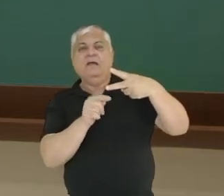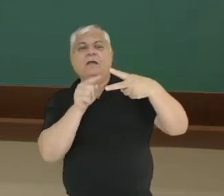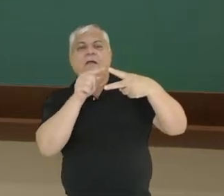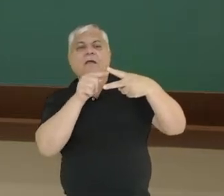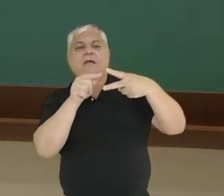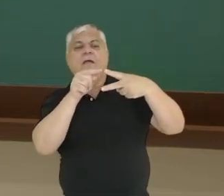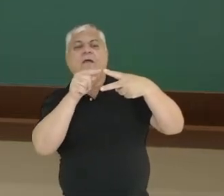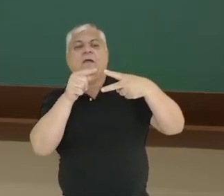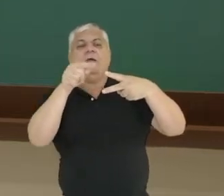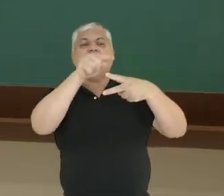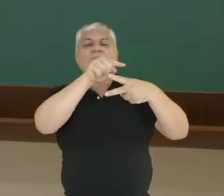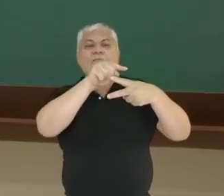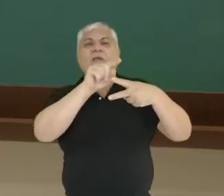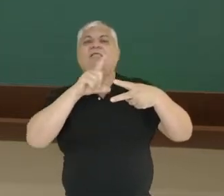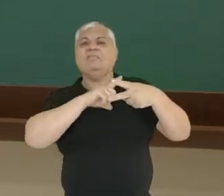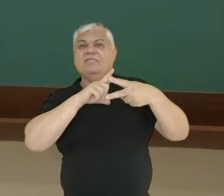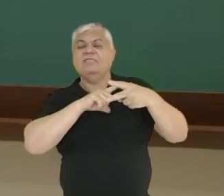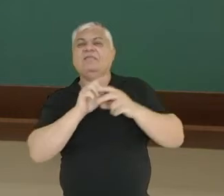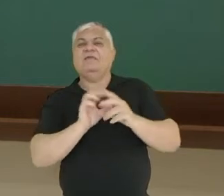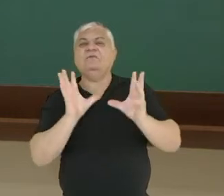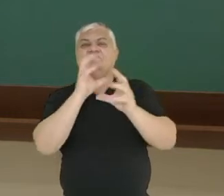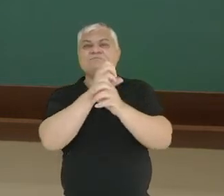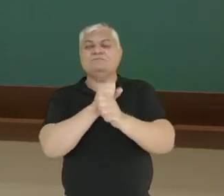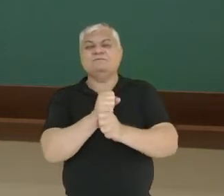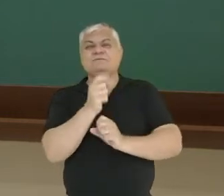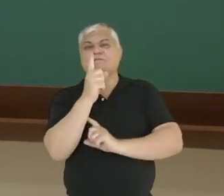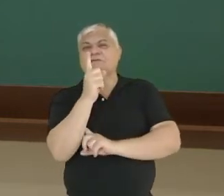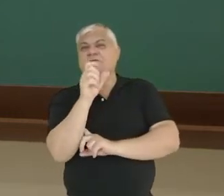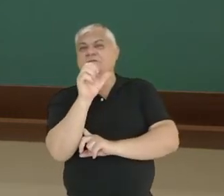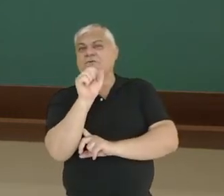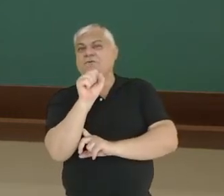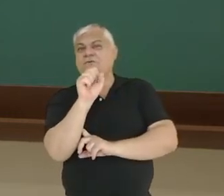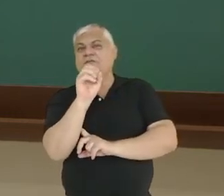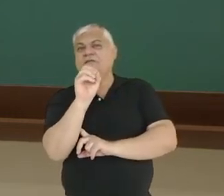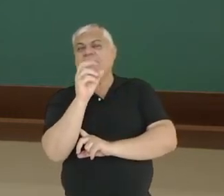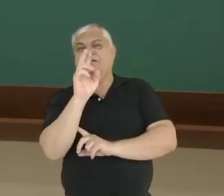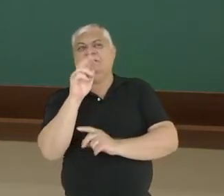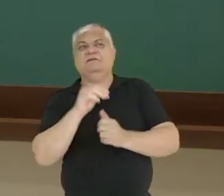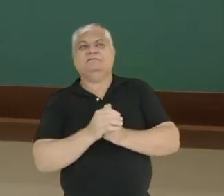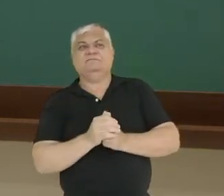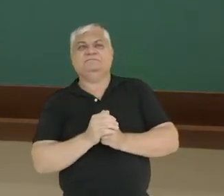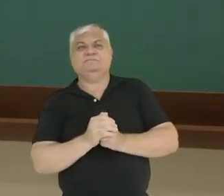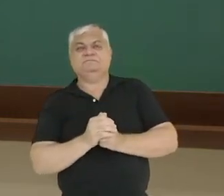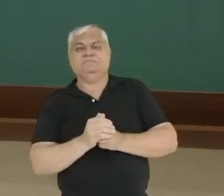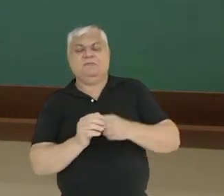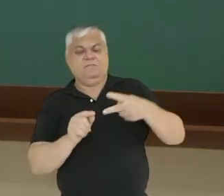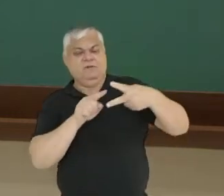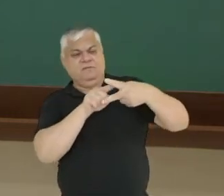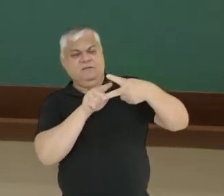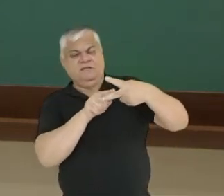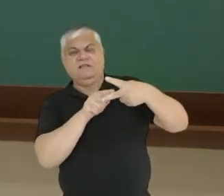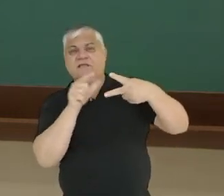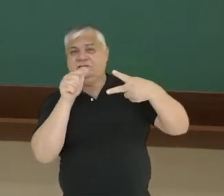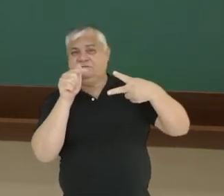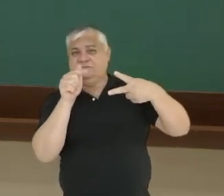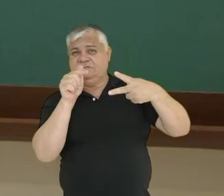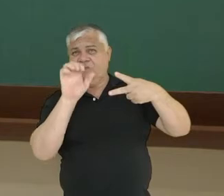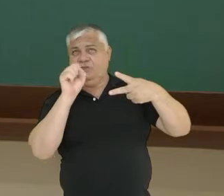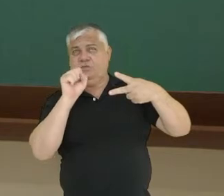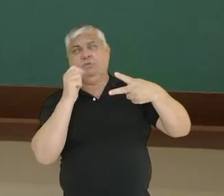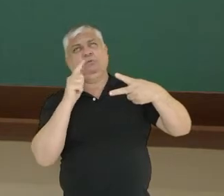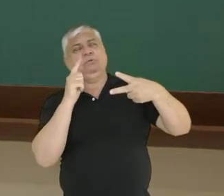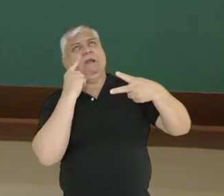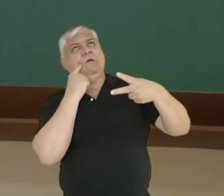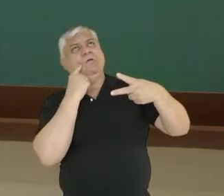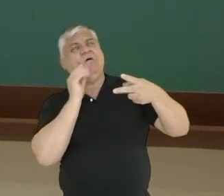ângulo raso, um ângulo de 180 graus. Então, por exemplo, aqui deu 78 graus. Eu vou pensar,